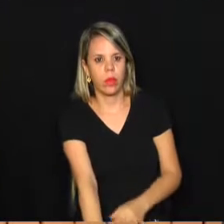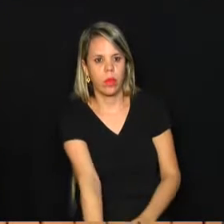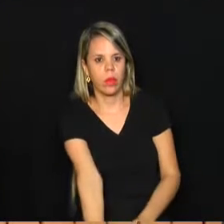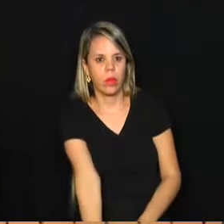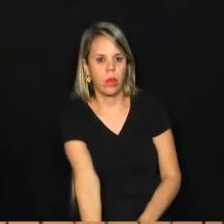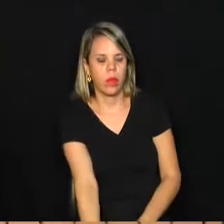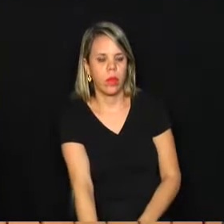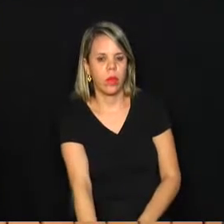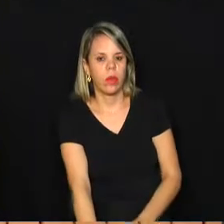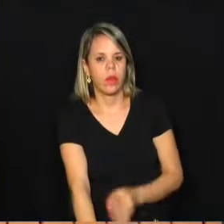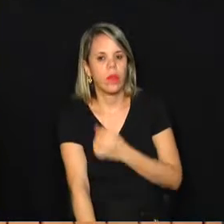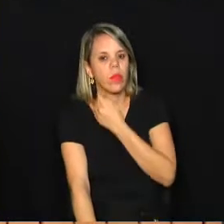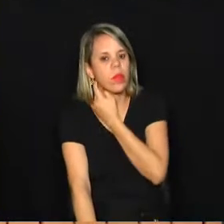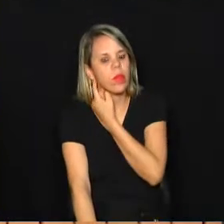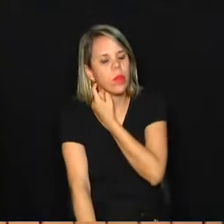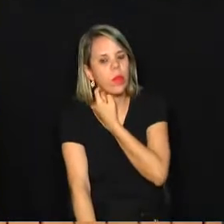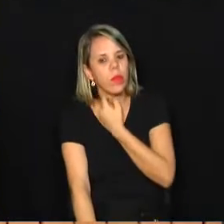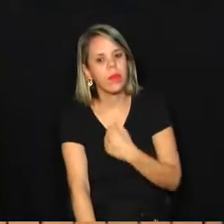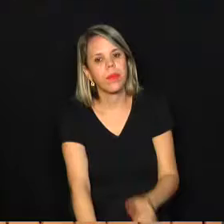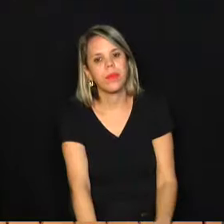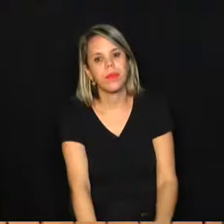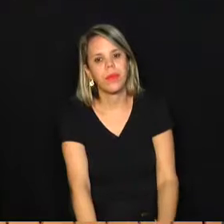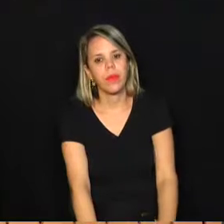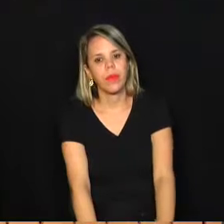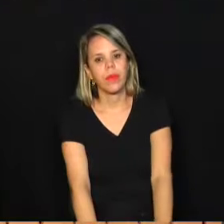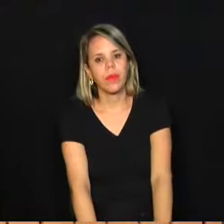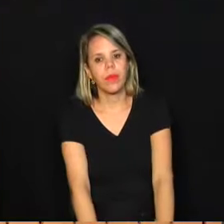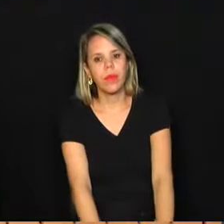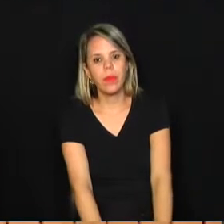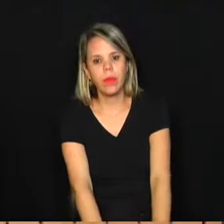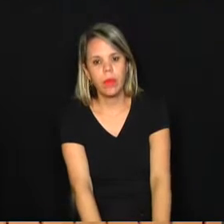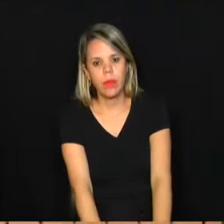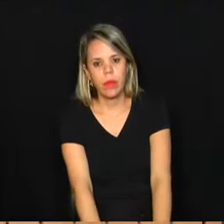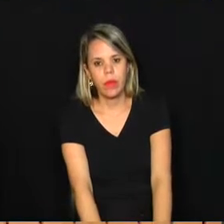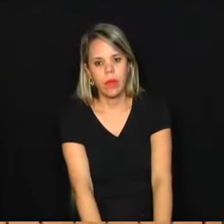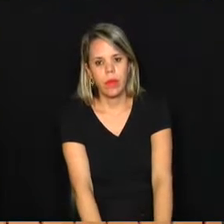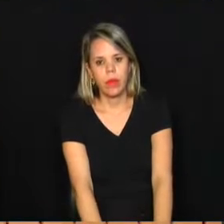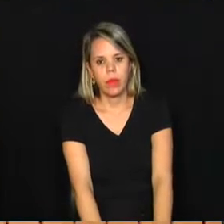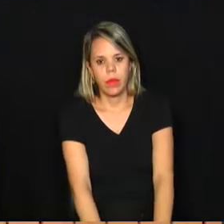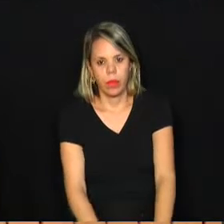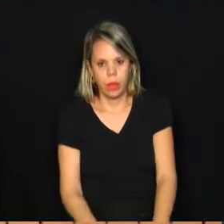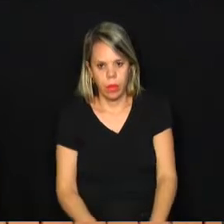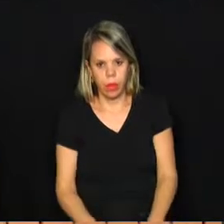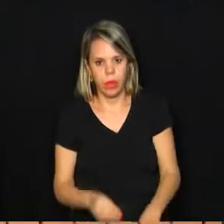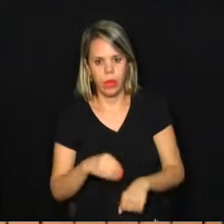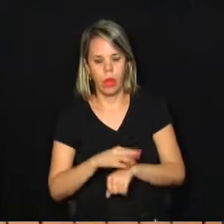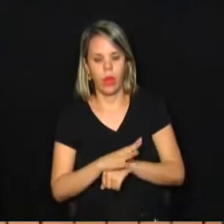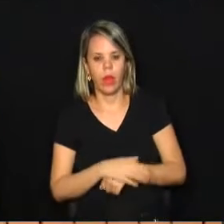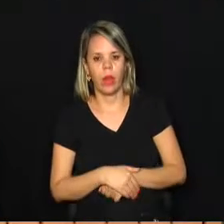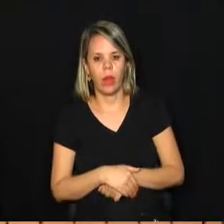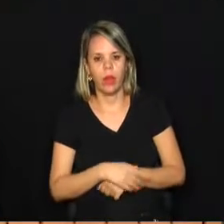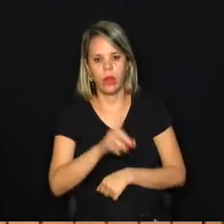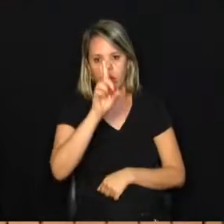Então, nesse momento agora, então, eu já passo a palavra, então, ao